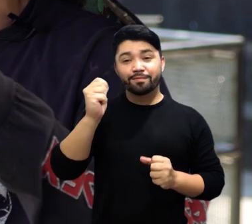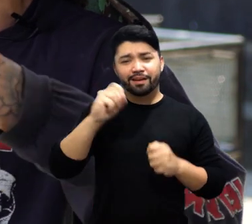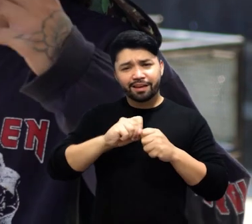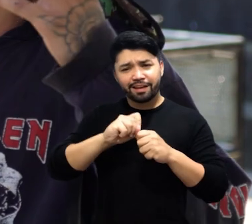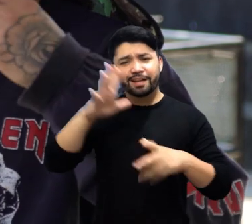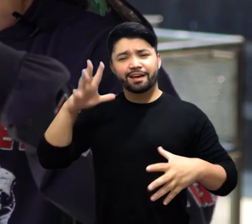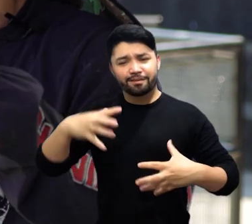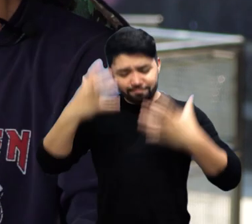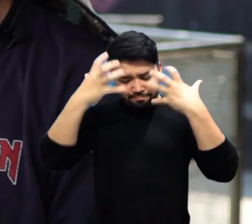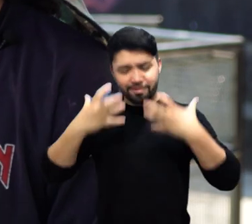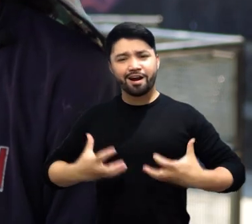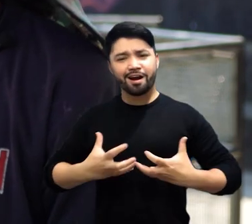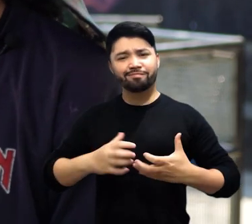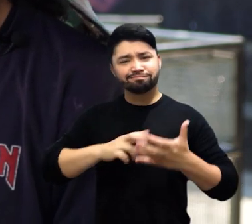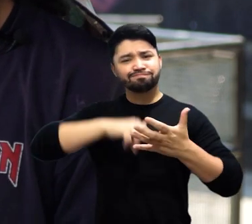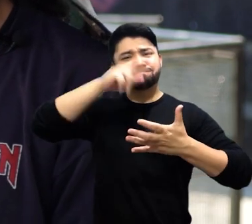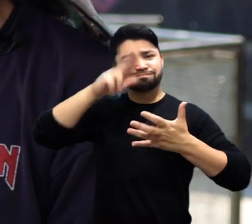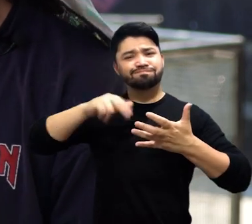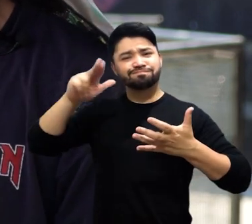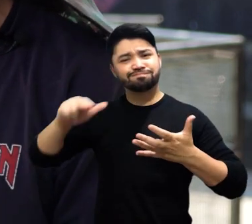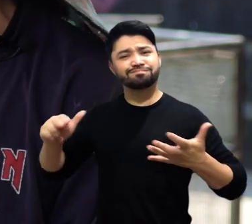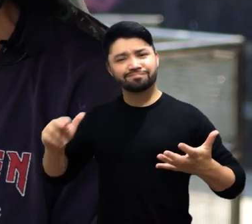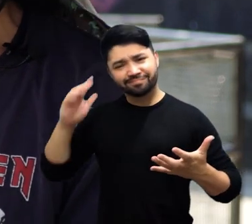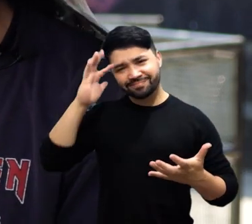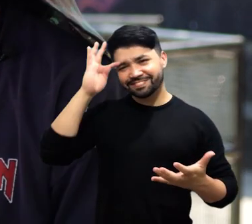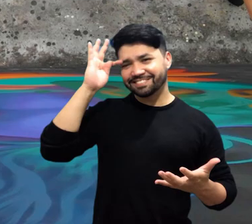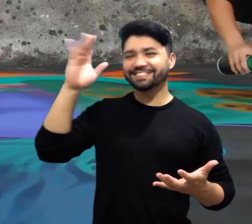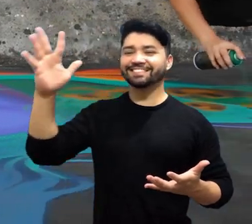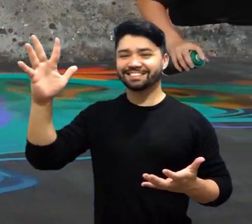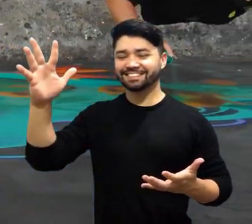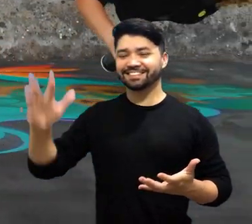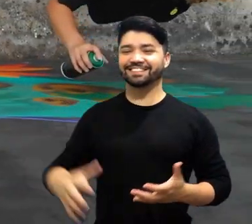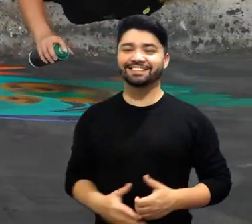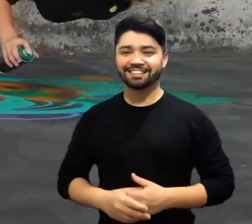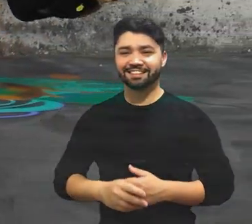e criar de você uma arte, sabe? É foda, é filosófico.